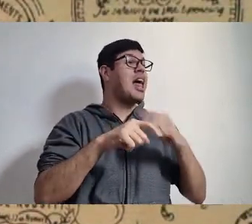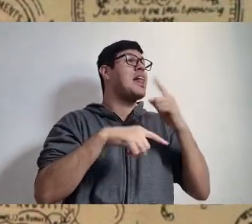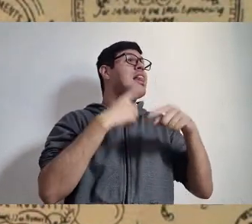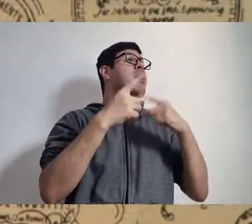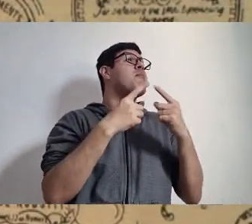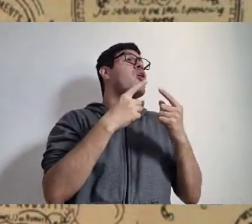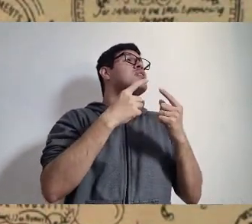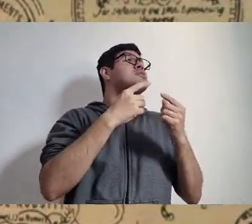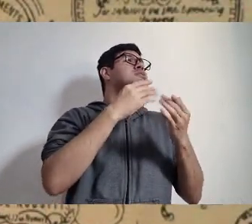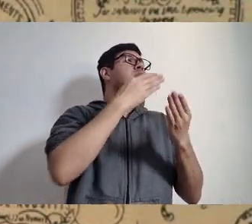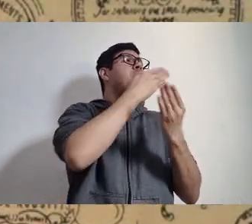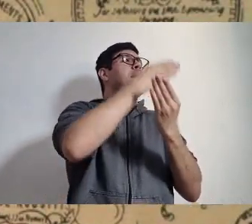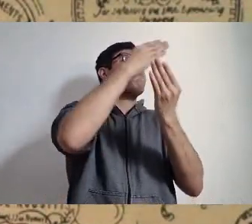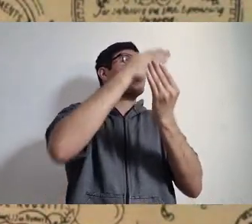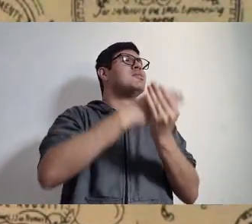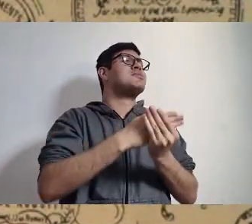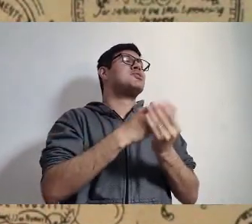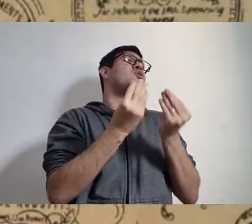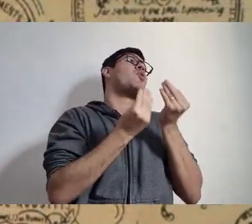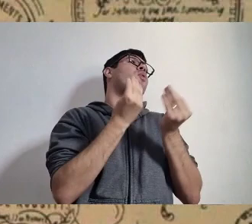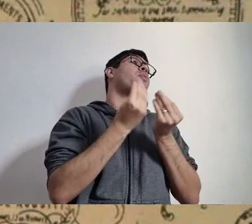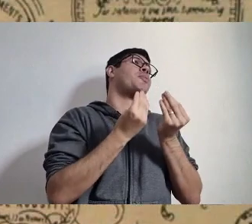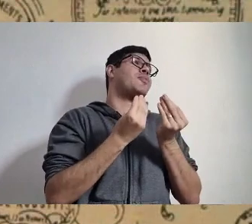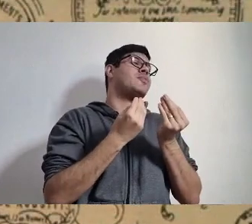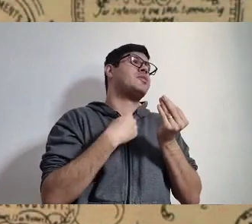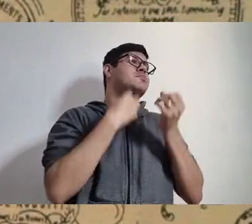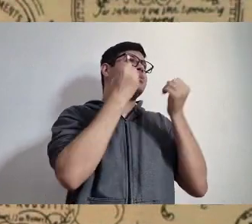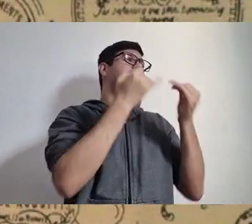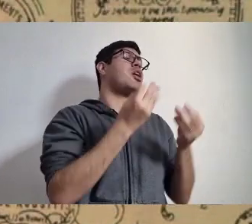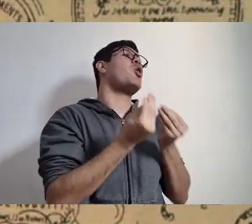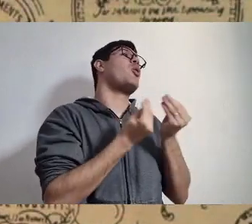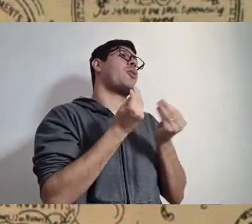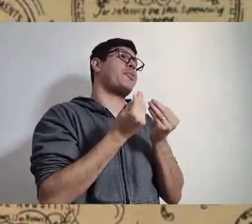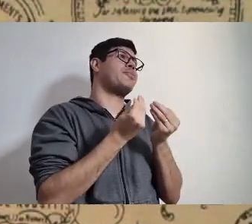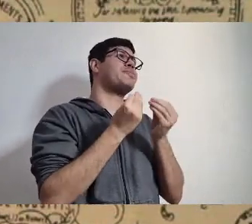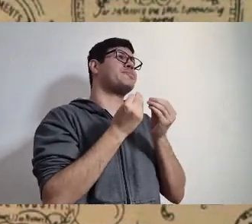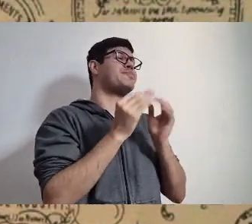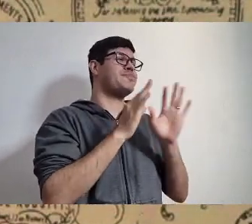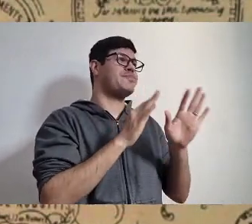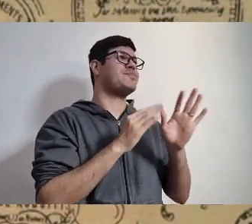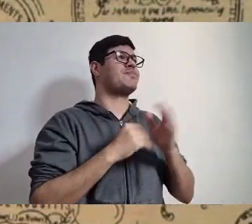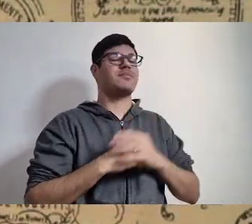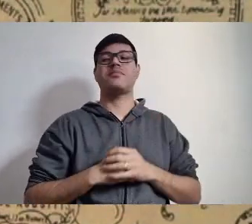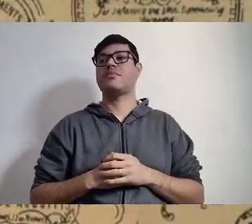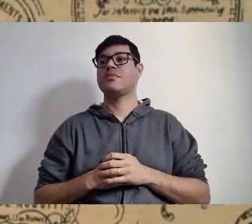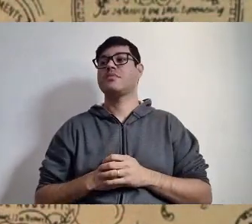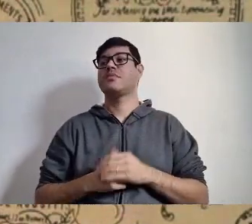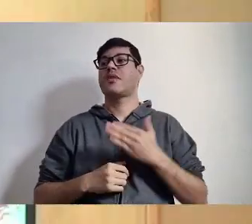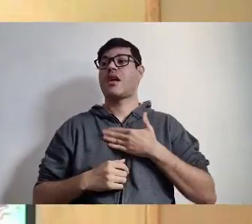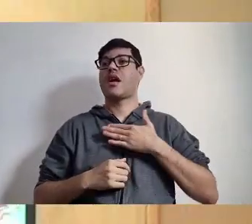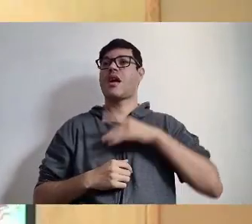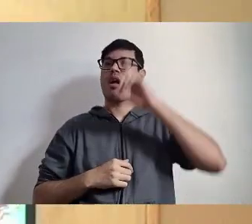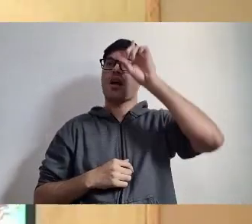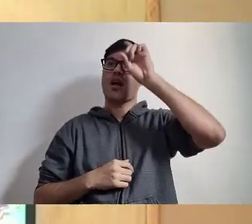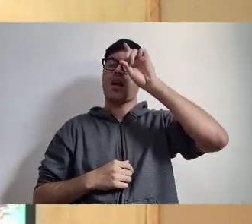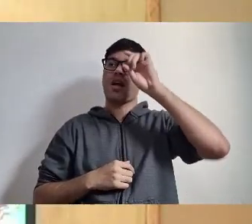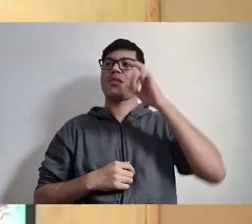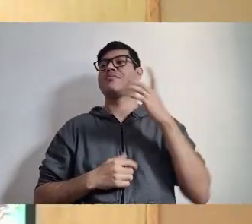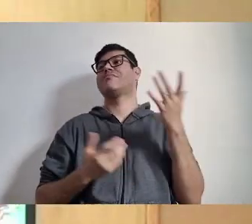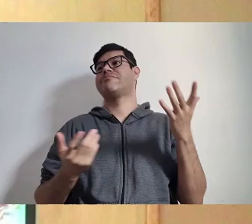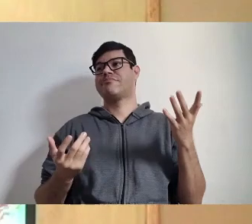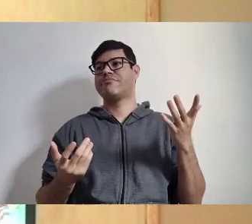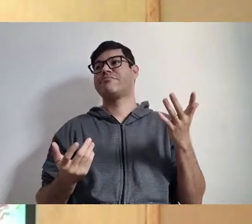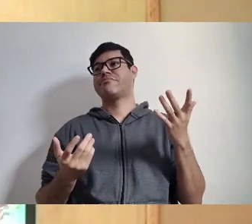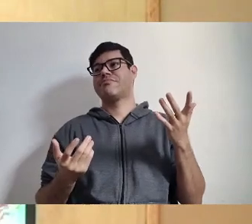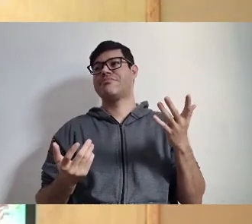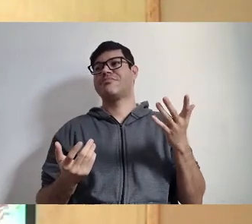tem como. Né, Gil? Então, assim, o que eu estou querendo dizer para você O que fazer pelo hospital? Eu não quero fazer politicagem, é